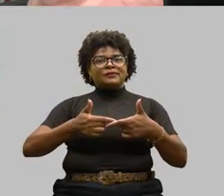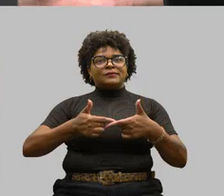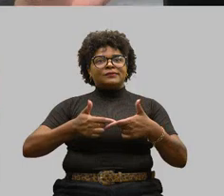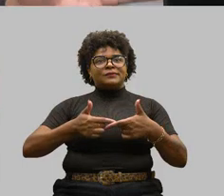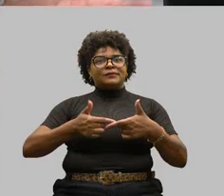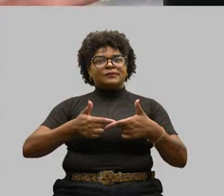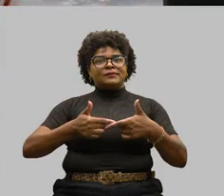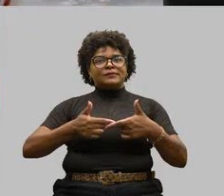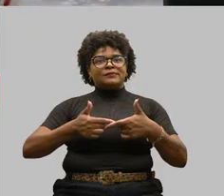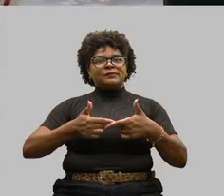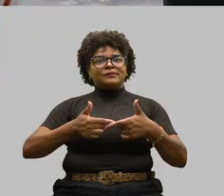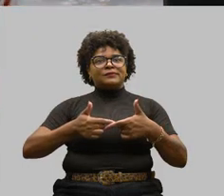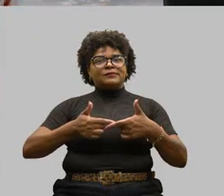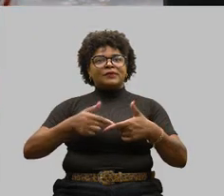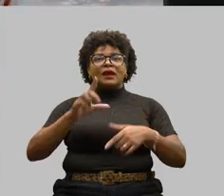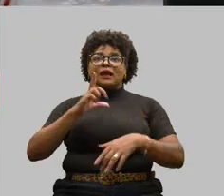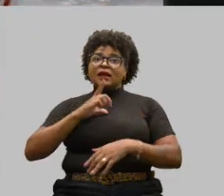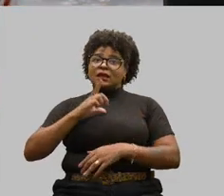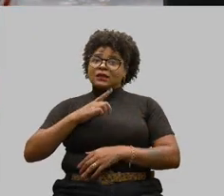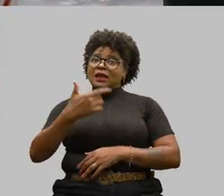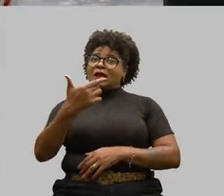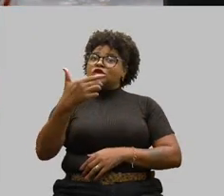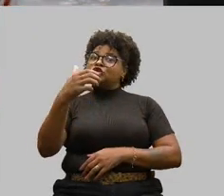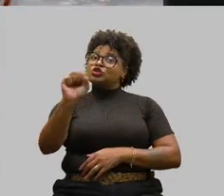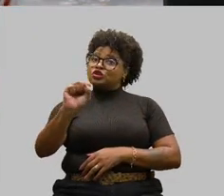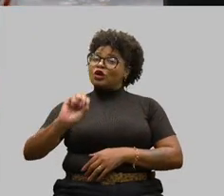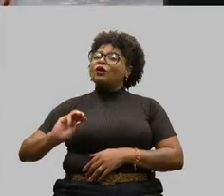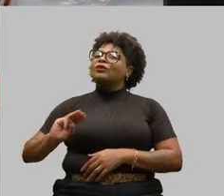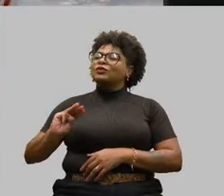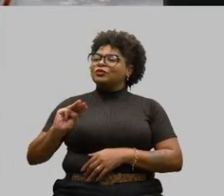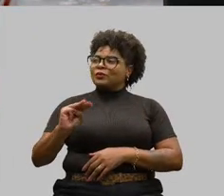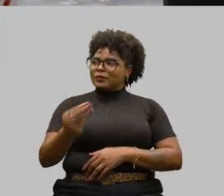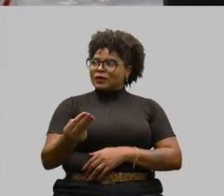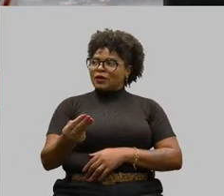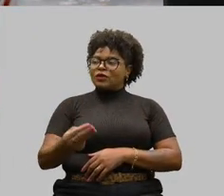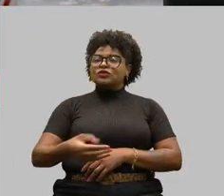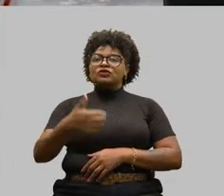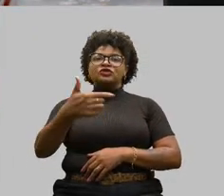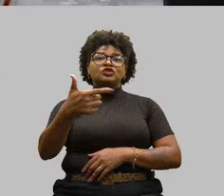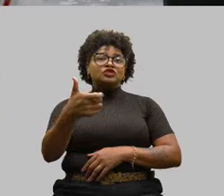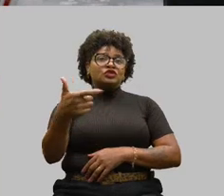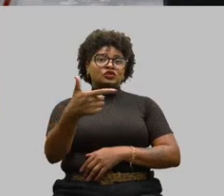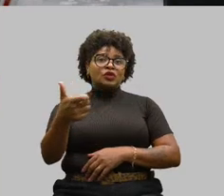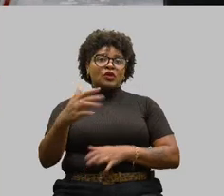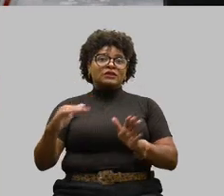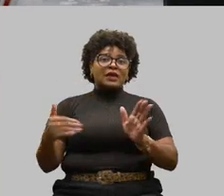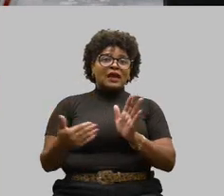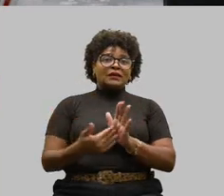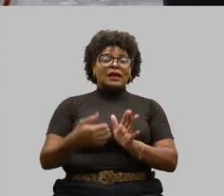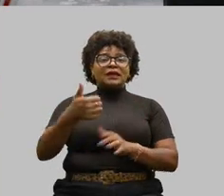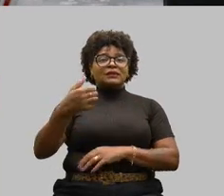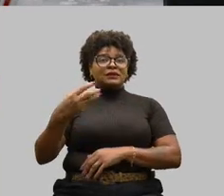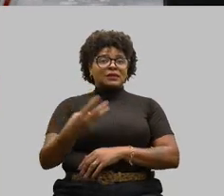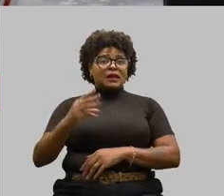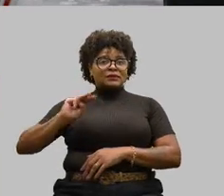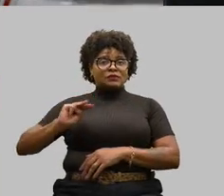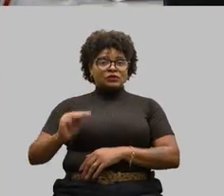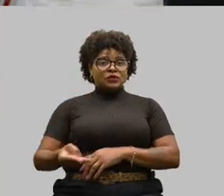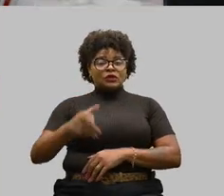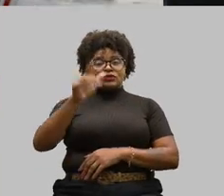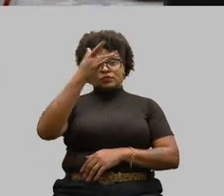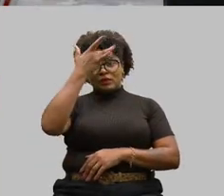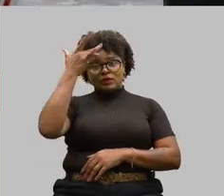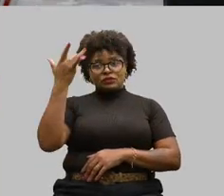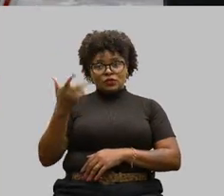18 milhões em média então nós temos de 12 a 13 milhões de pessoas com deficiência fora do mercado